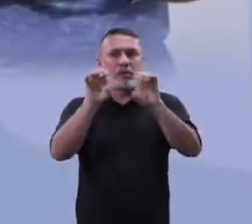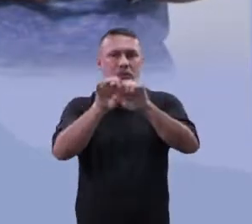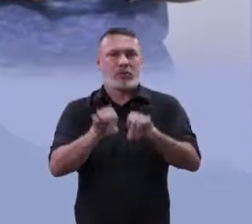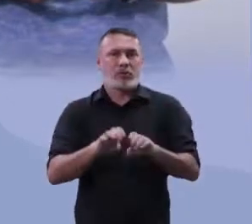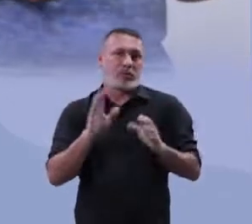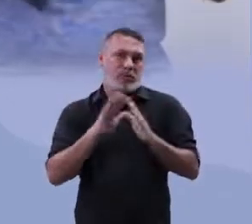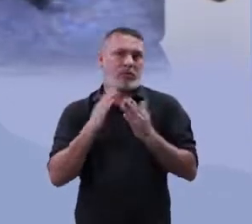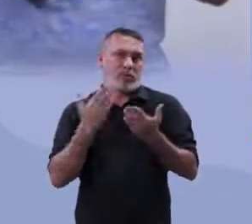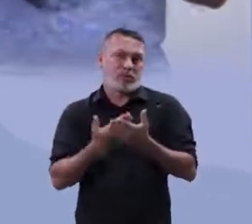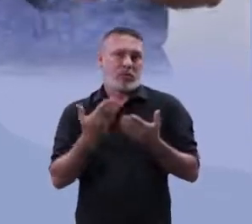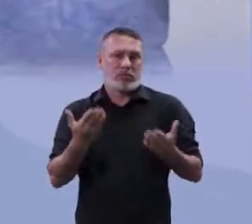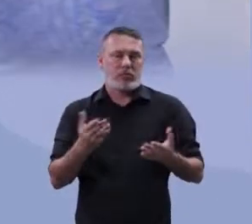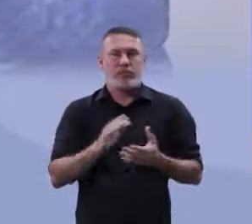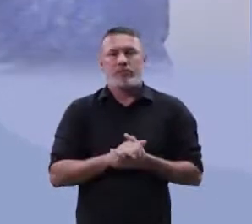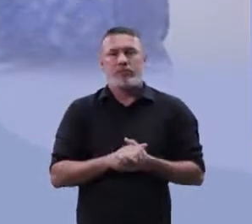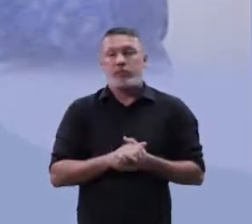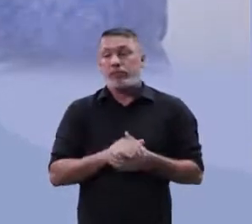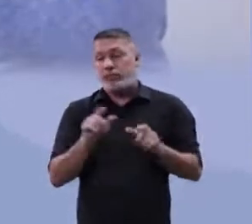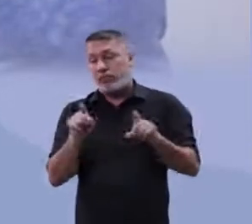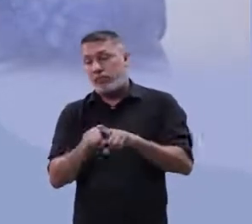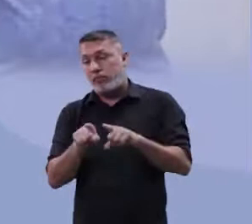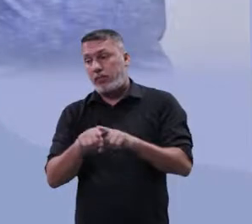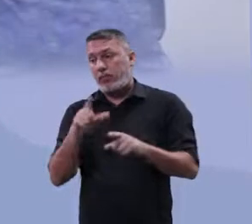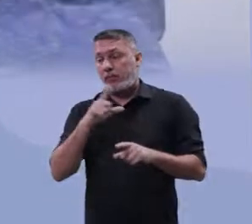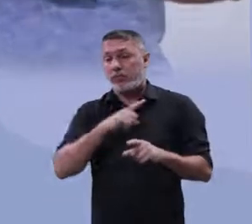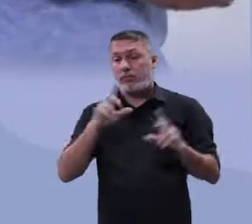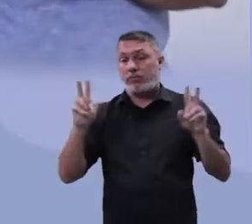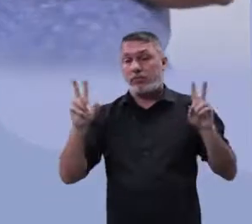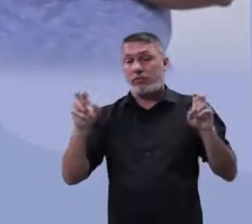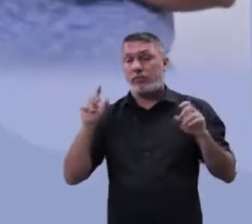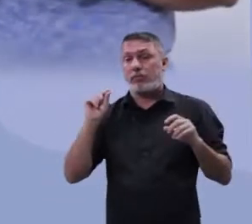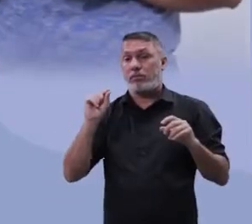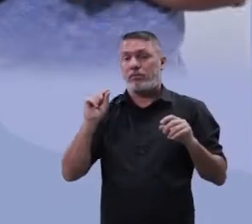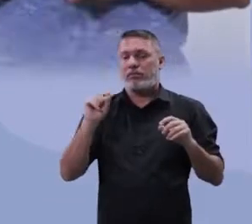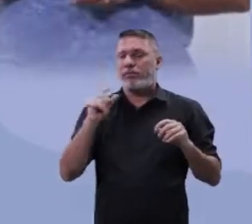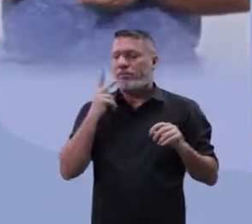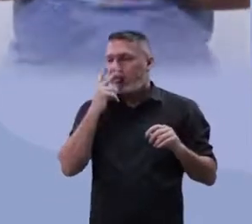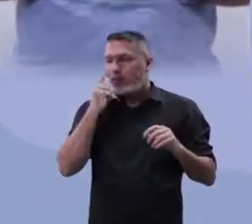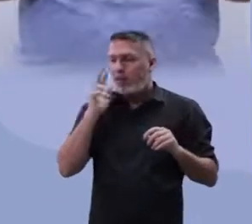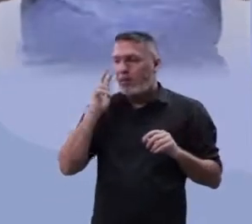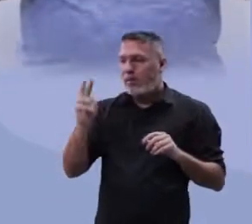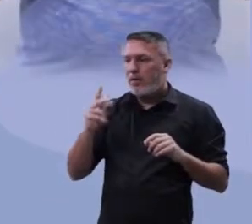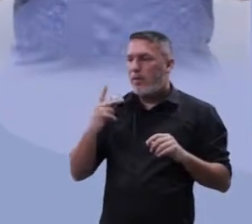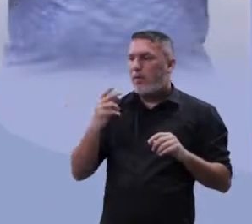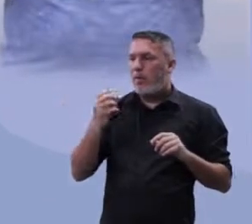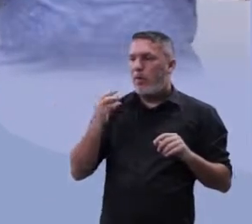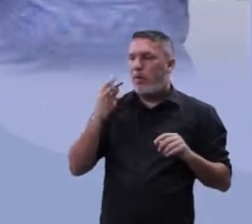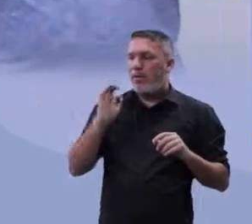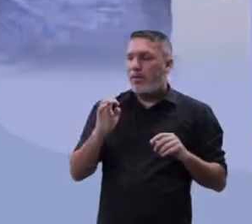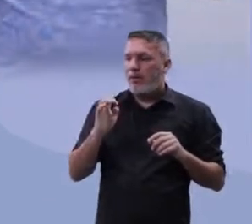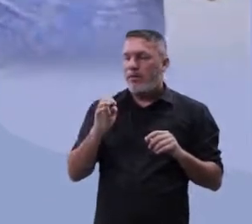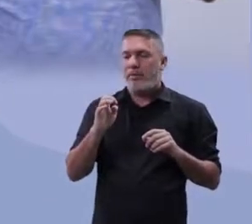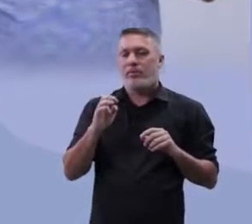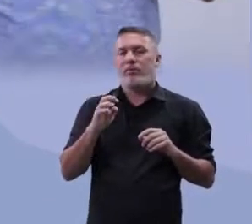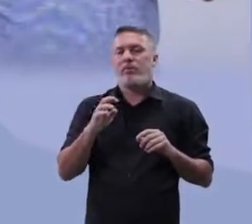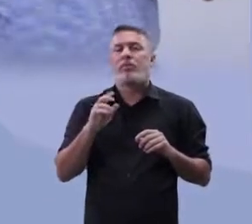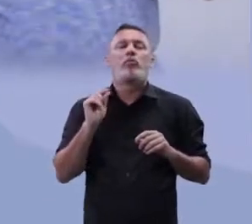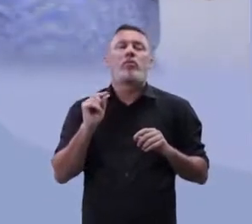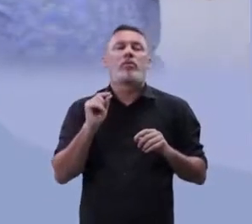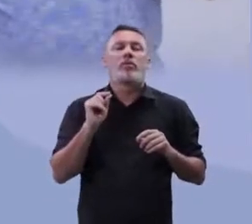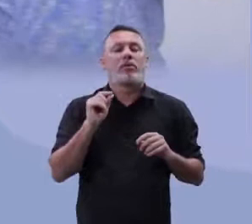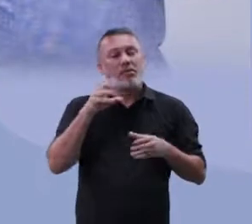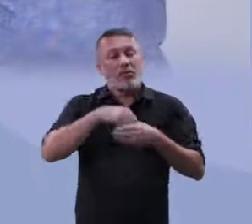da escola, e o que nós chamamos, entre aspas, de pequeno porte ali, que cabe também à iniciativa dos